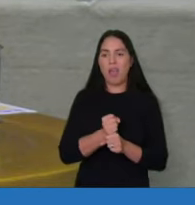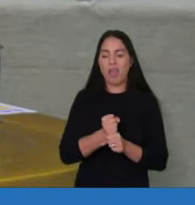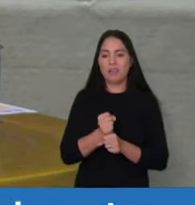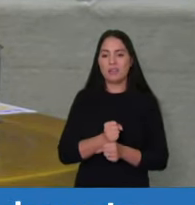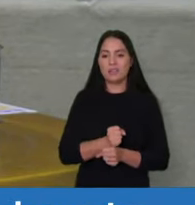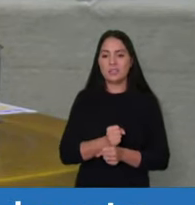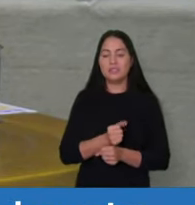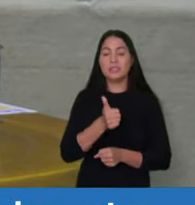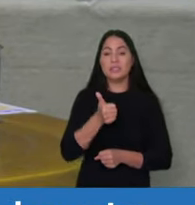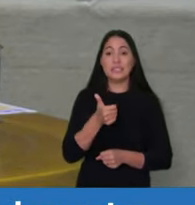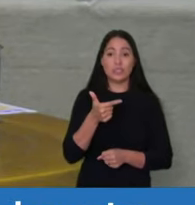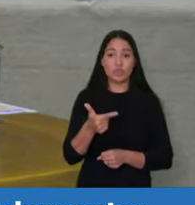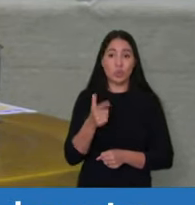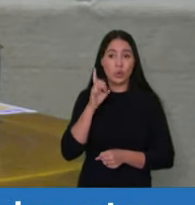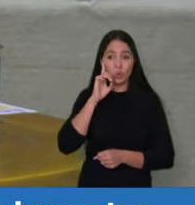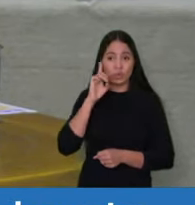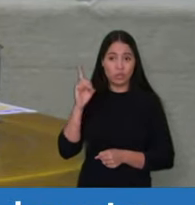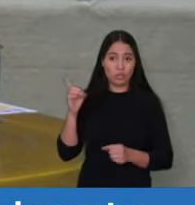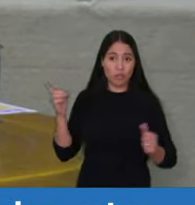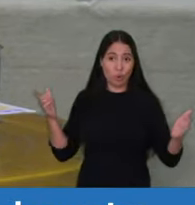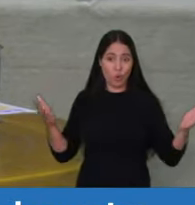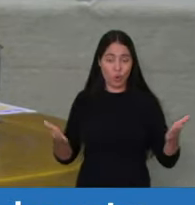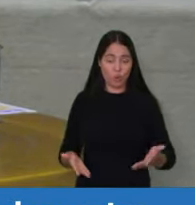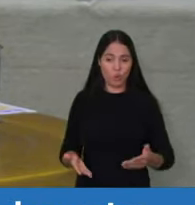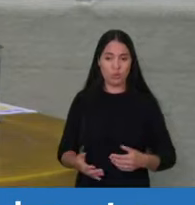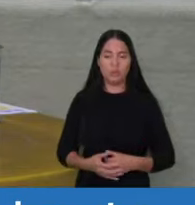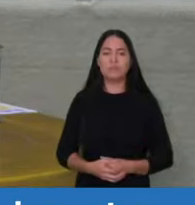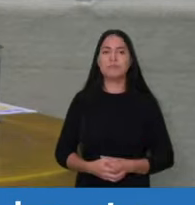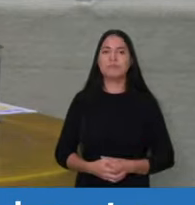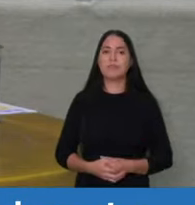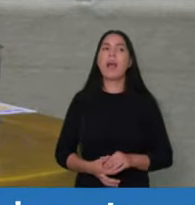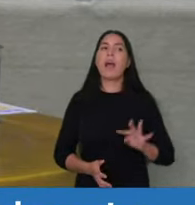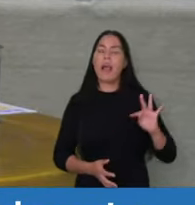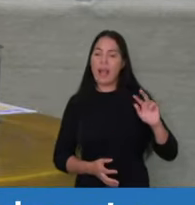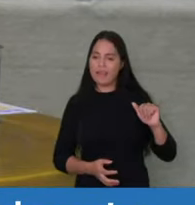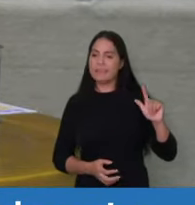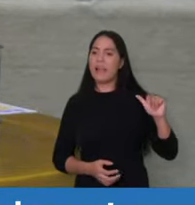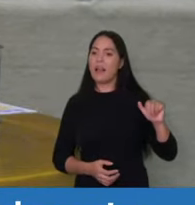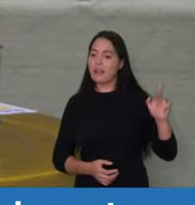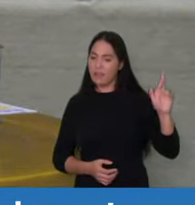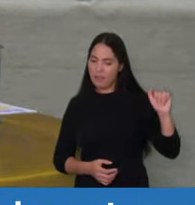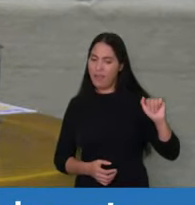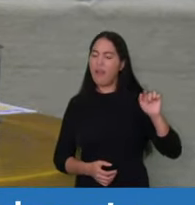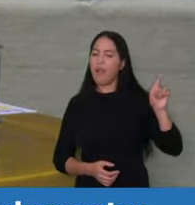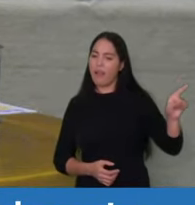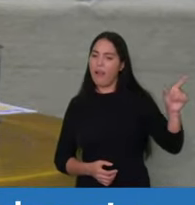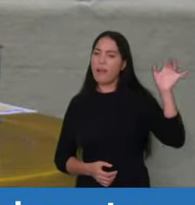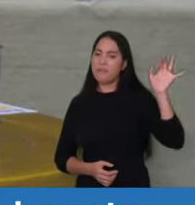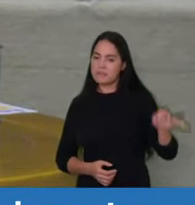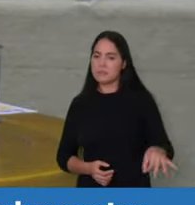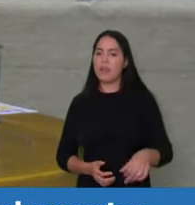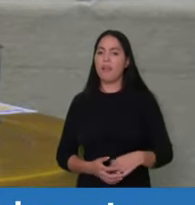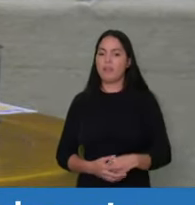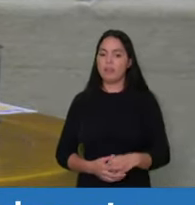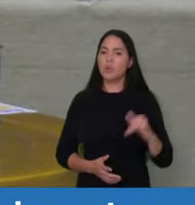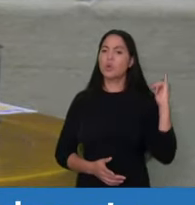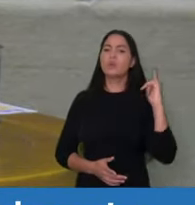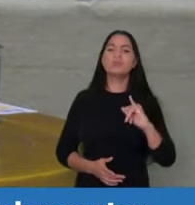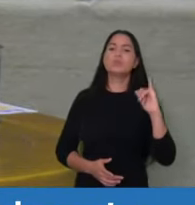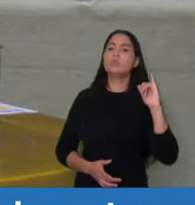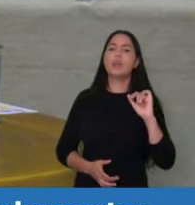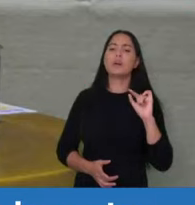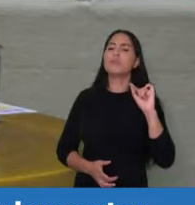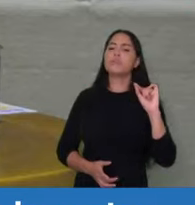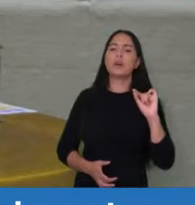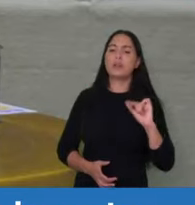hoje. A Talíria estava certa quando ela fala